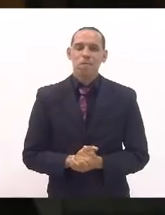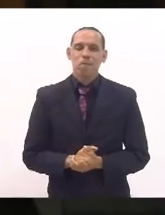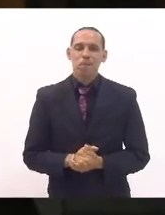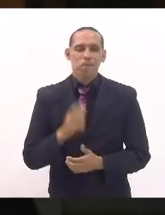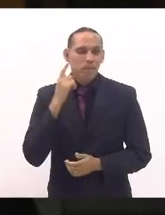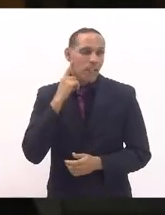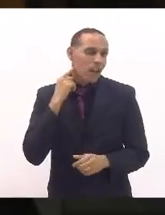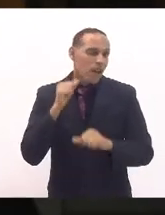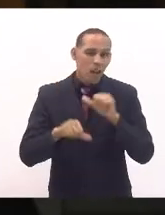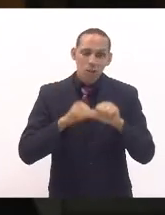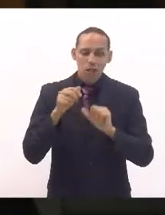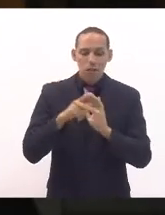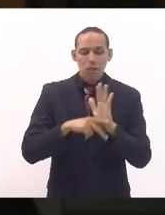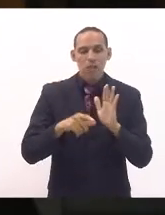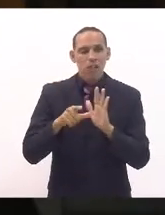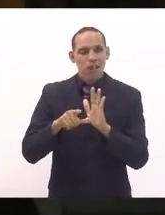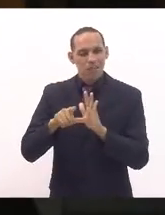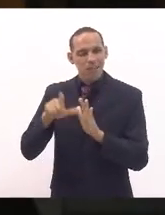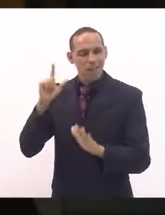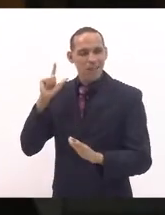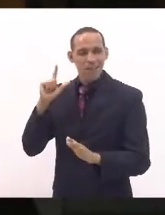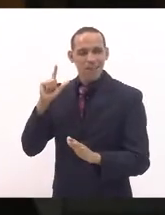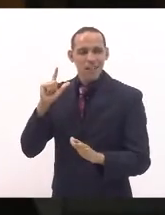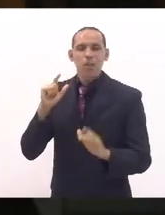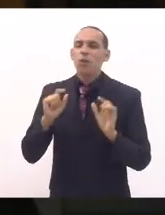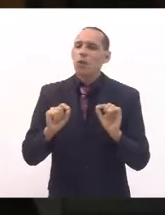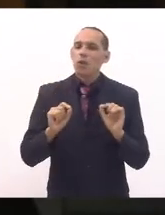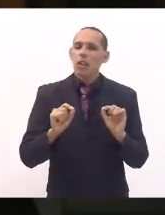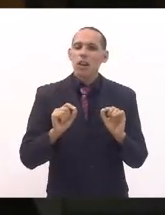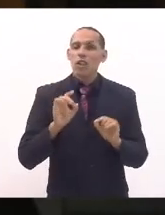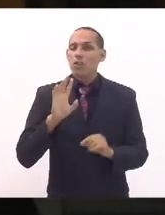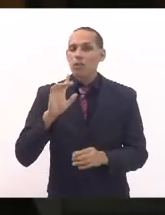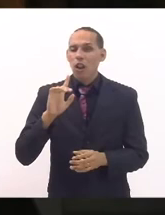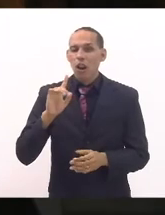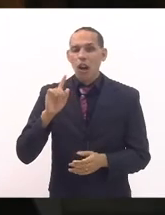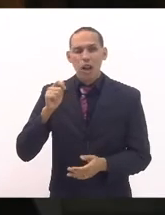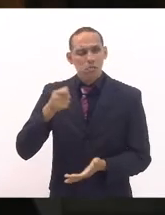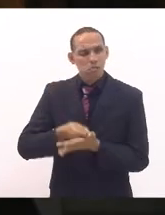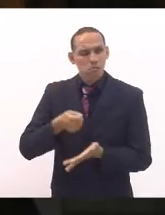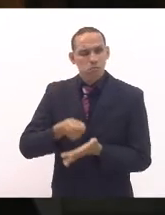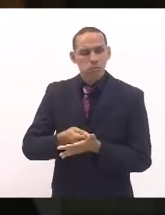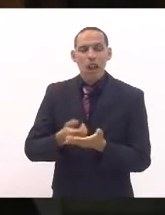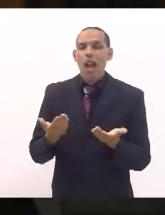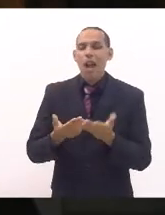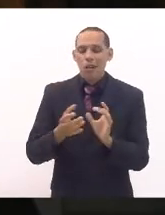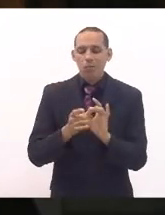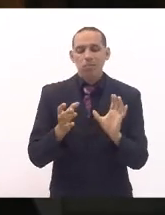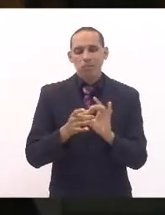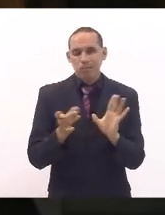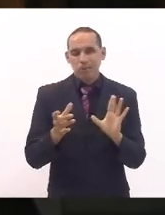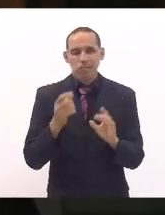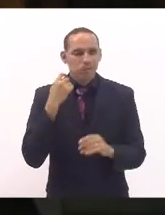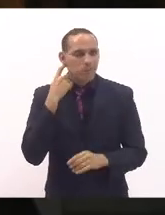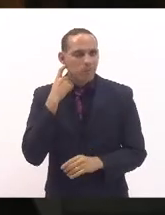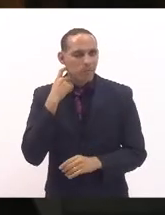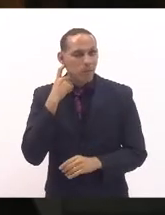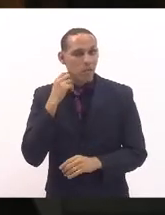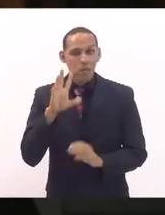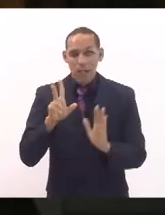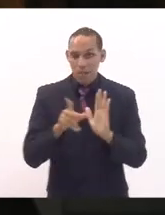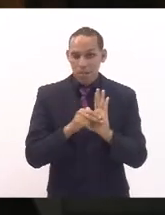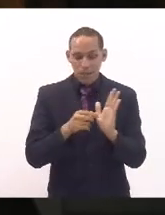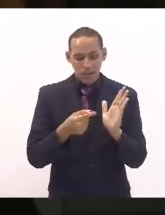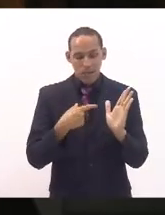alterando o anterior apenas numa questão, em vez de ser determinativo, autorizativo, com a seguinte